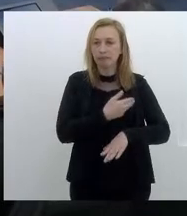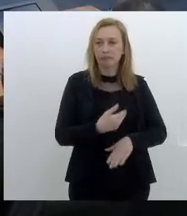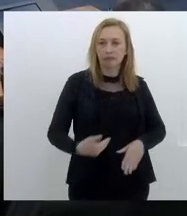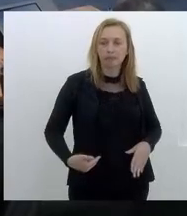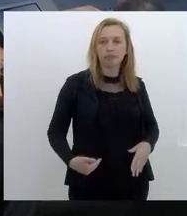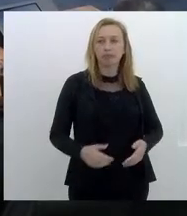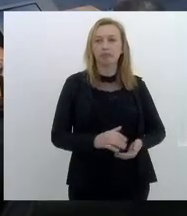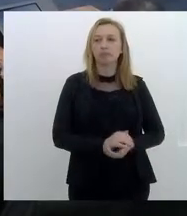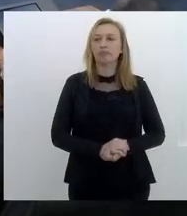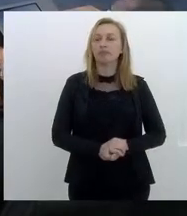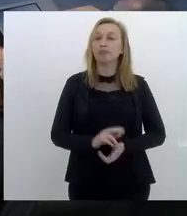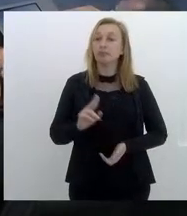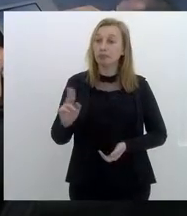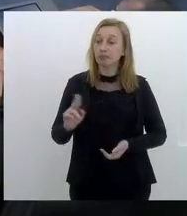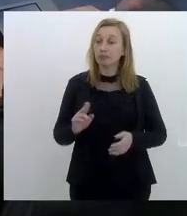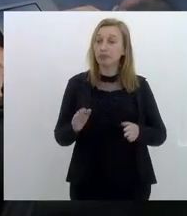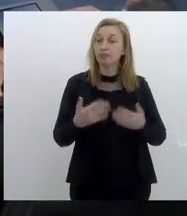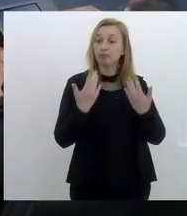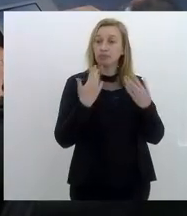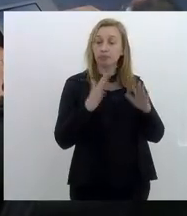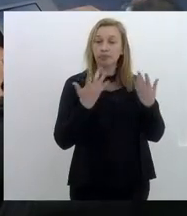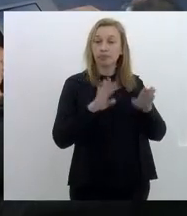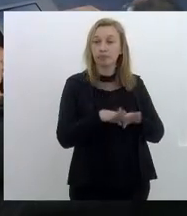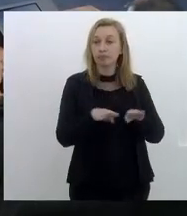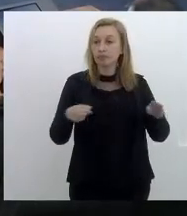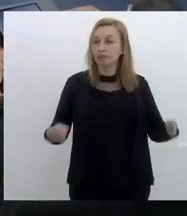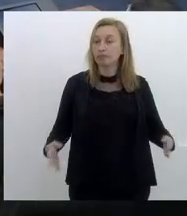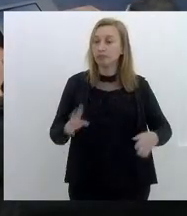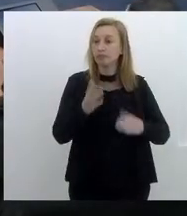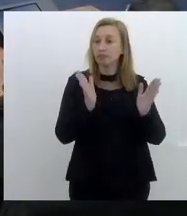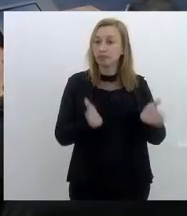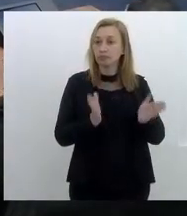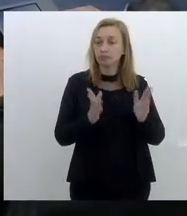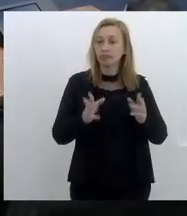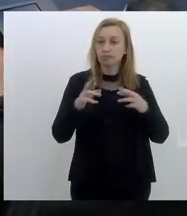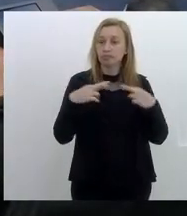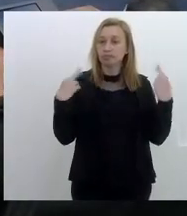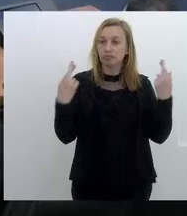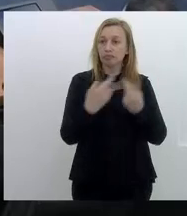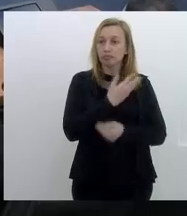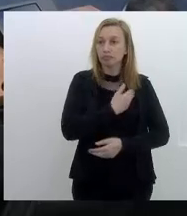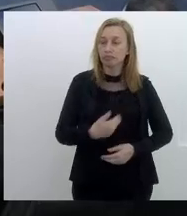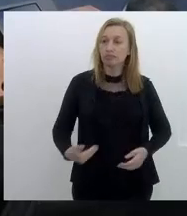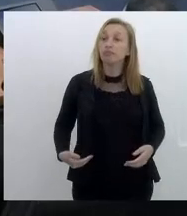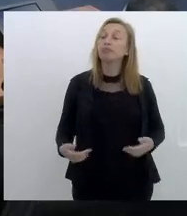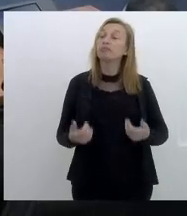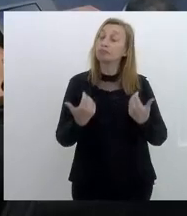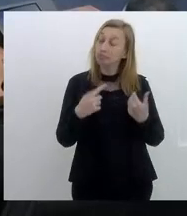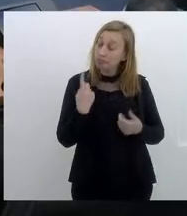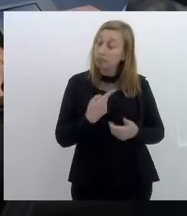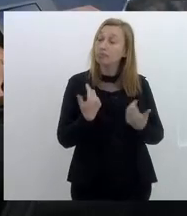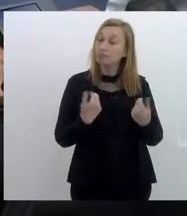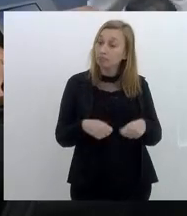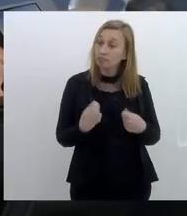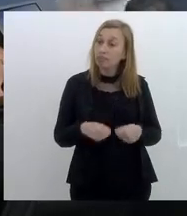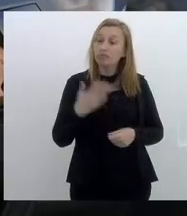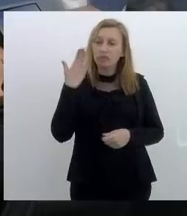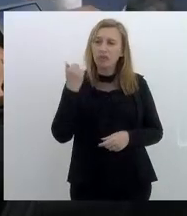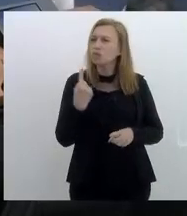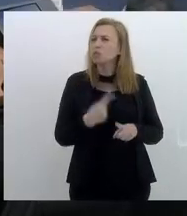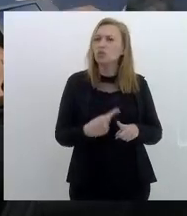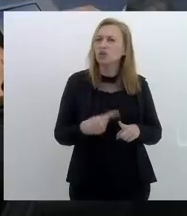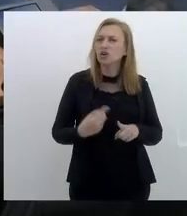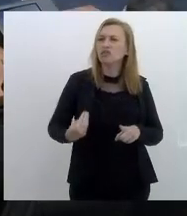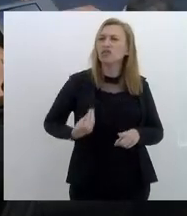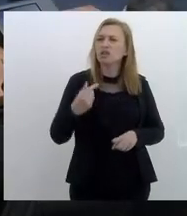em nome de quem o comprimento a mesa que tá aqui hoje nessa audiência pública e a gente precisa saber